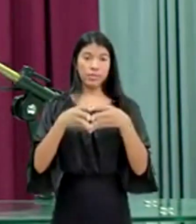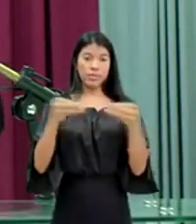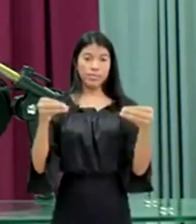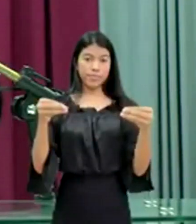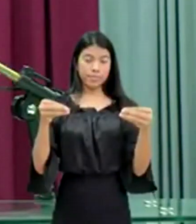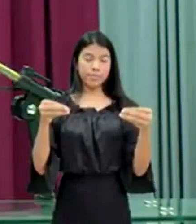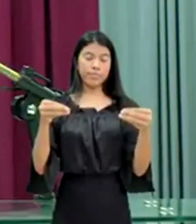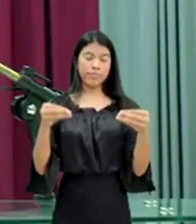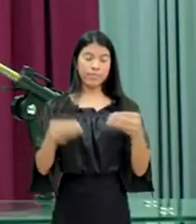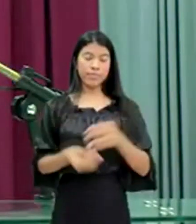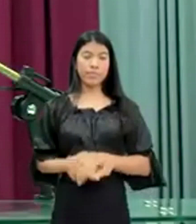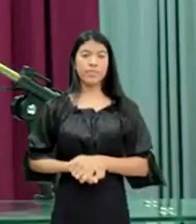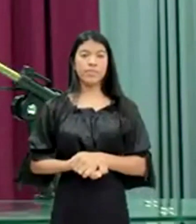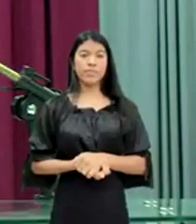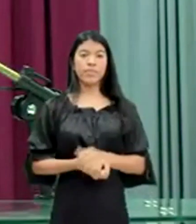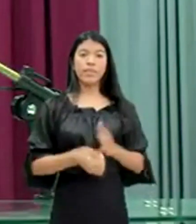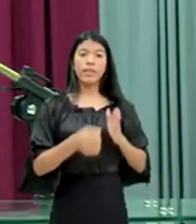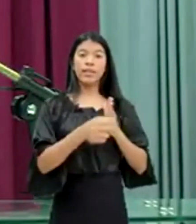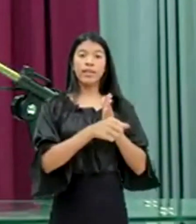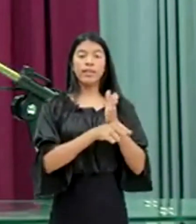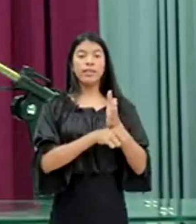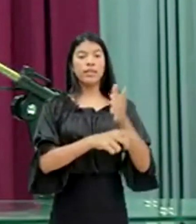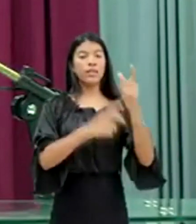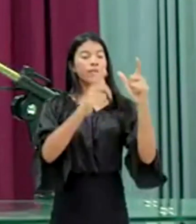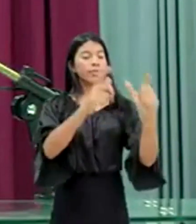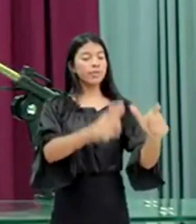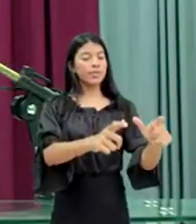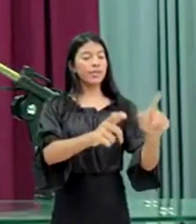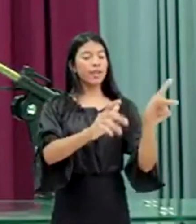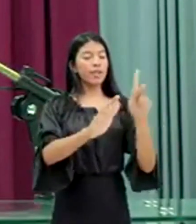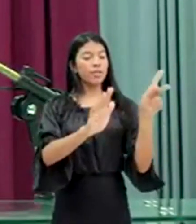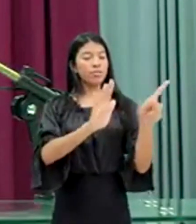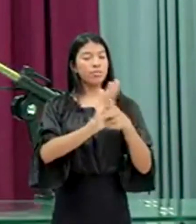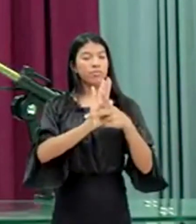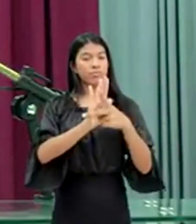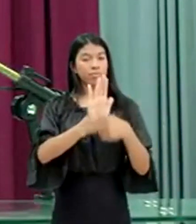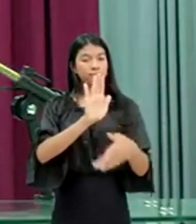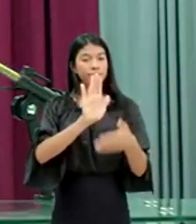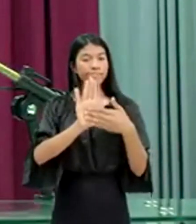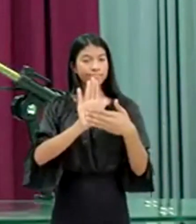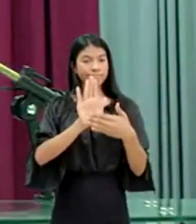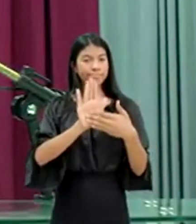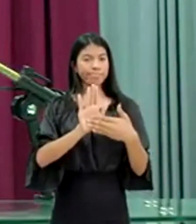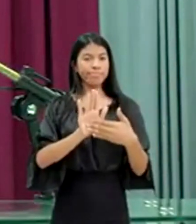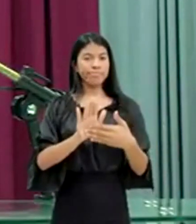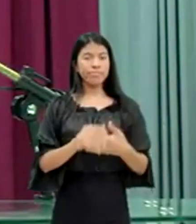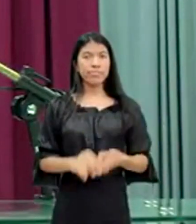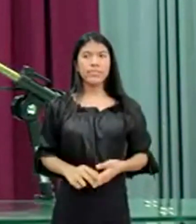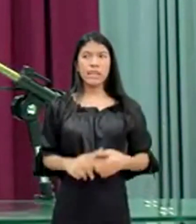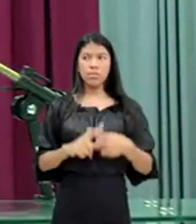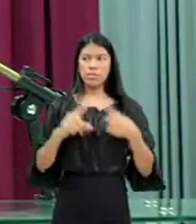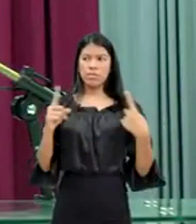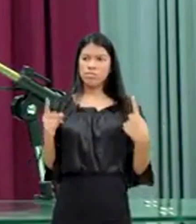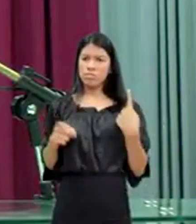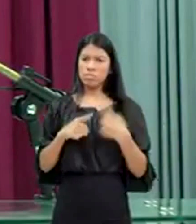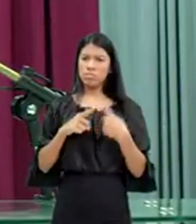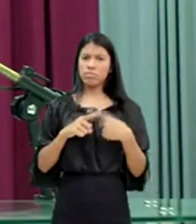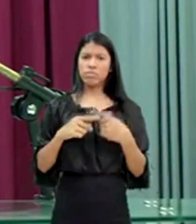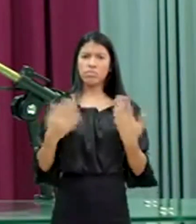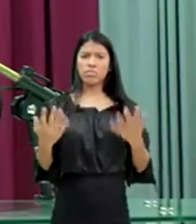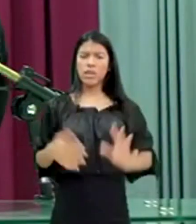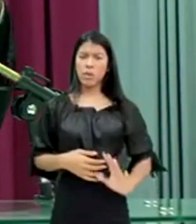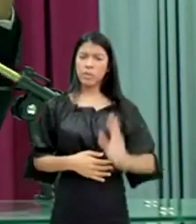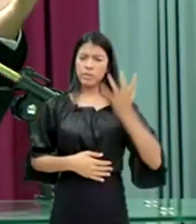de adentrar a terra prometida. Mas por que isso aconteceu com